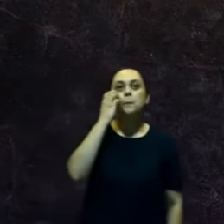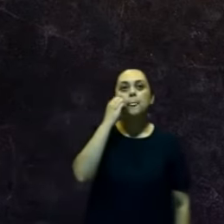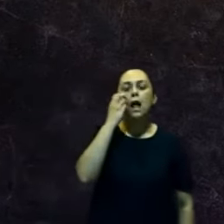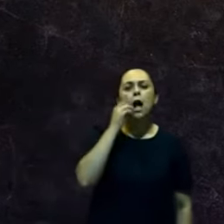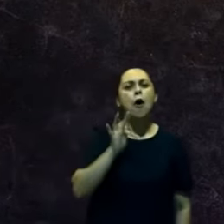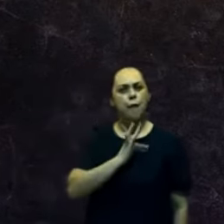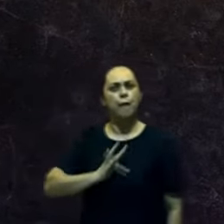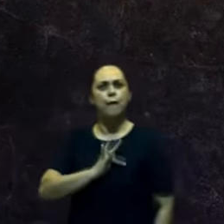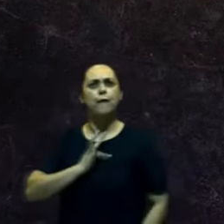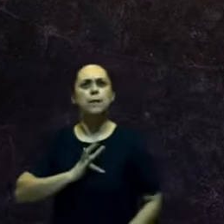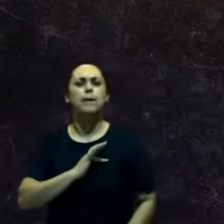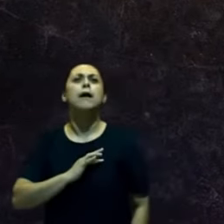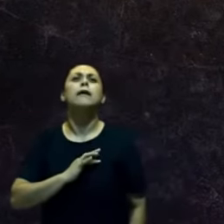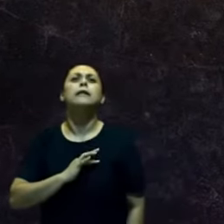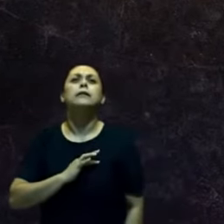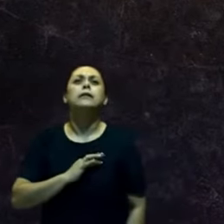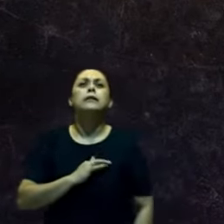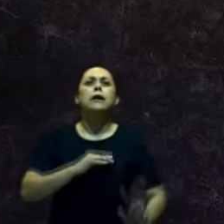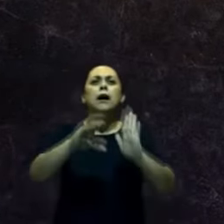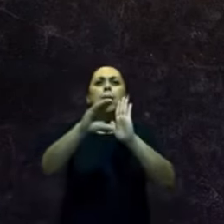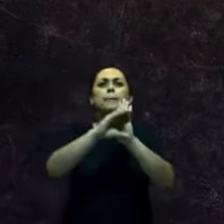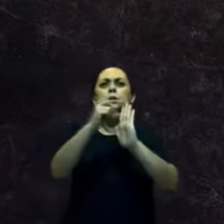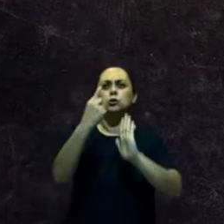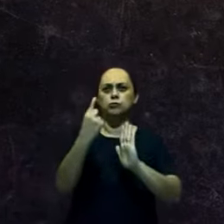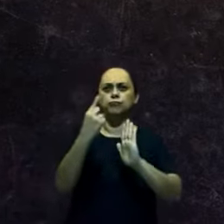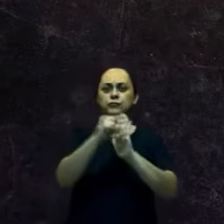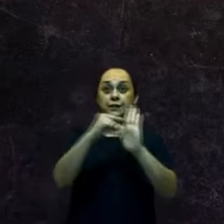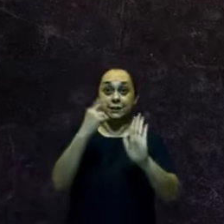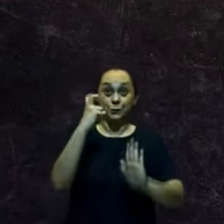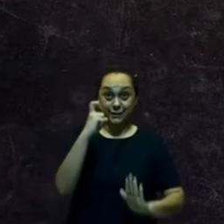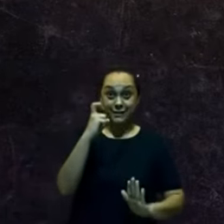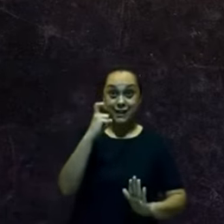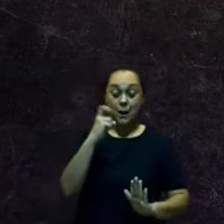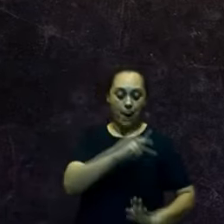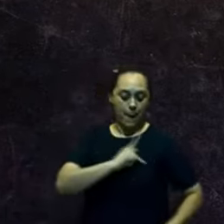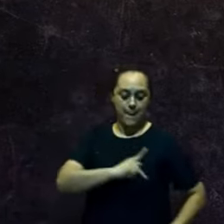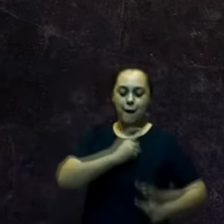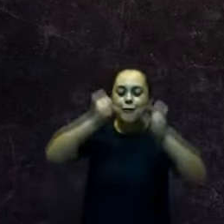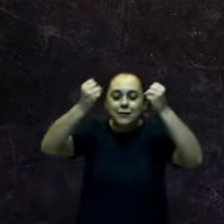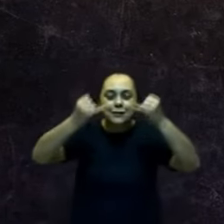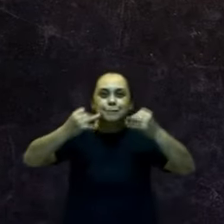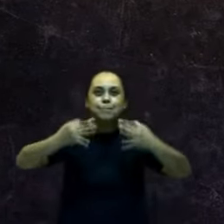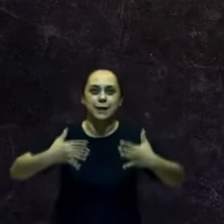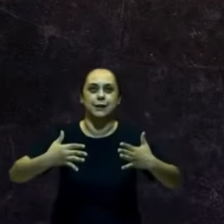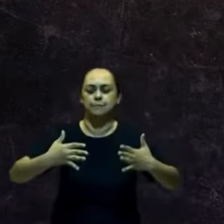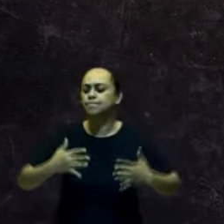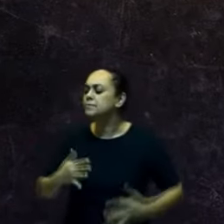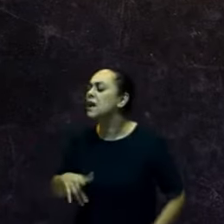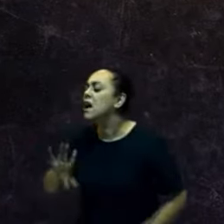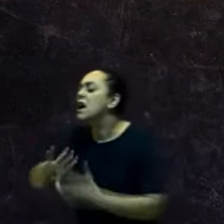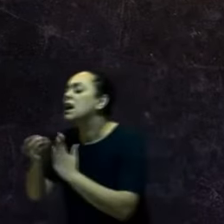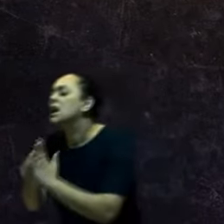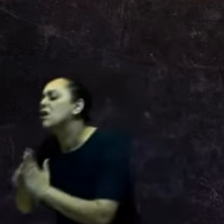eles: filipenses, eu dou graças. Eu dou graças pela maneira como vocês